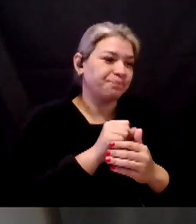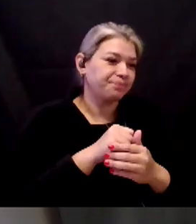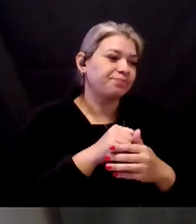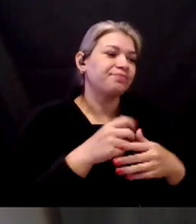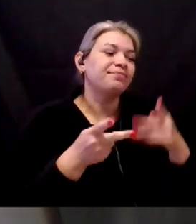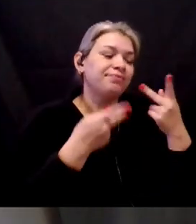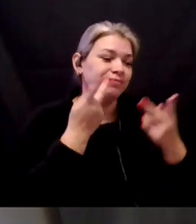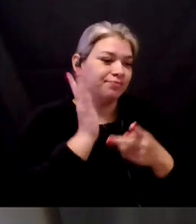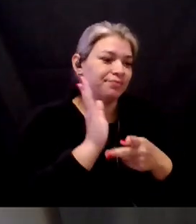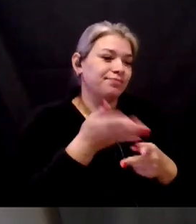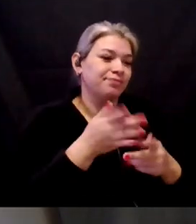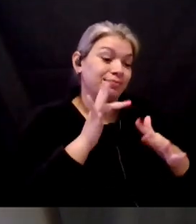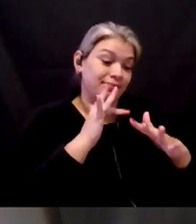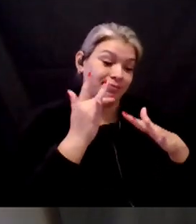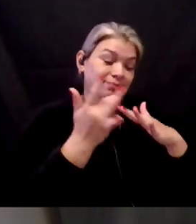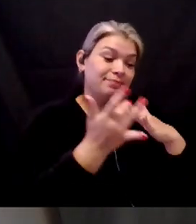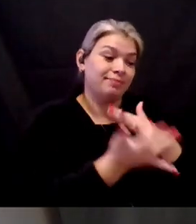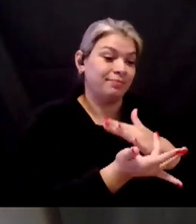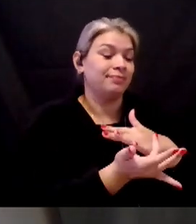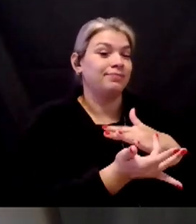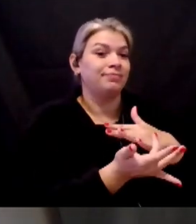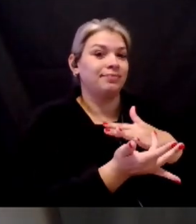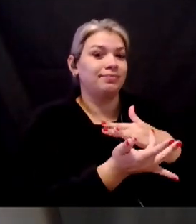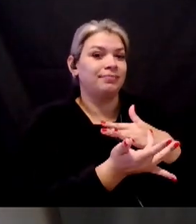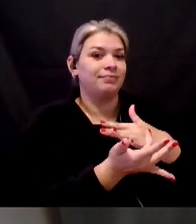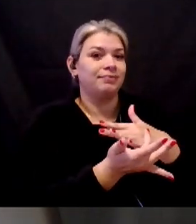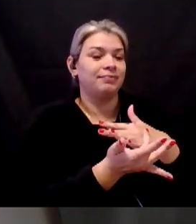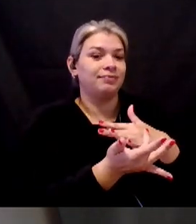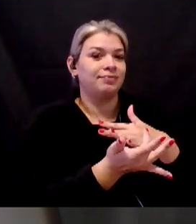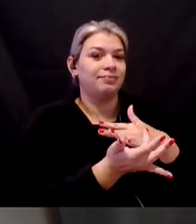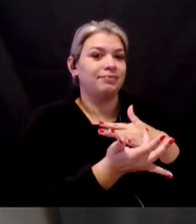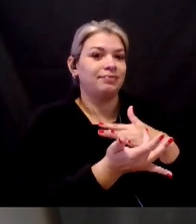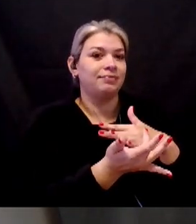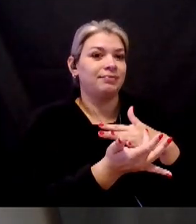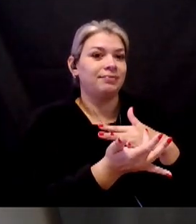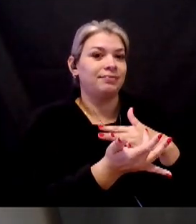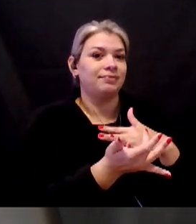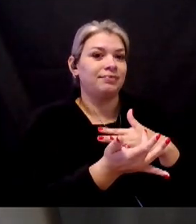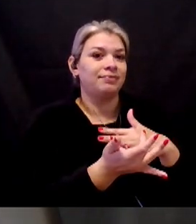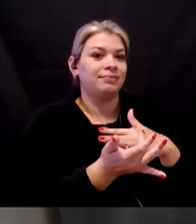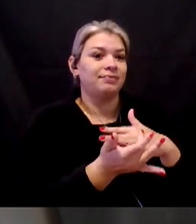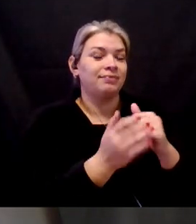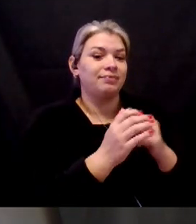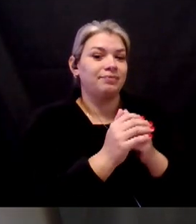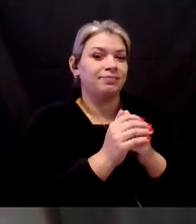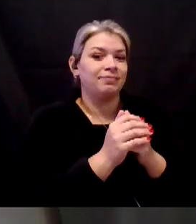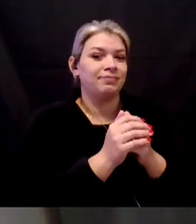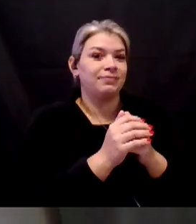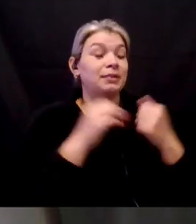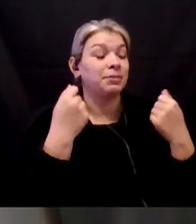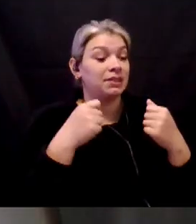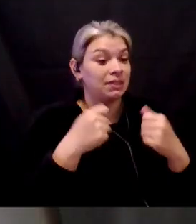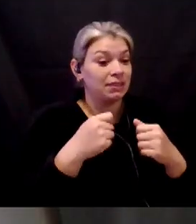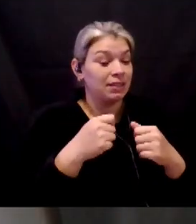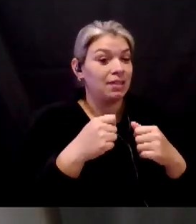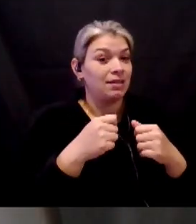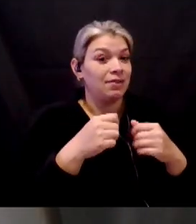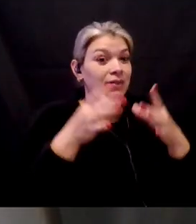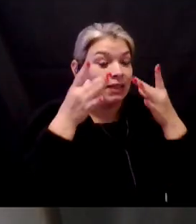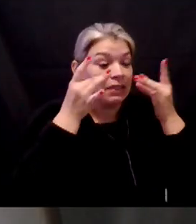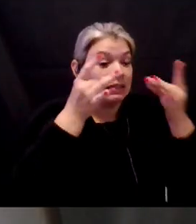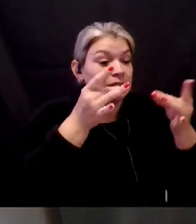das redes, elas deveriam ser, né, mais vistas aí, principalmente por esses